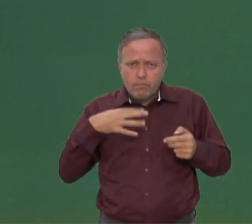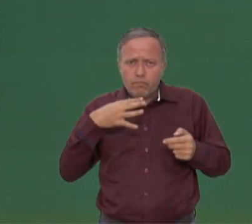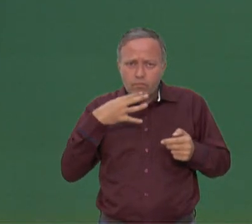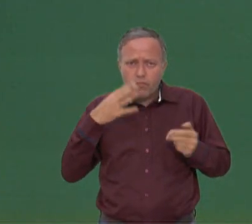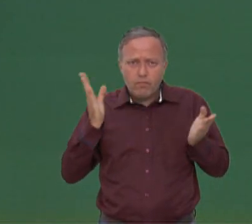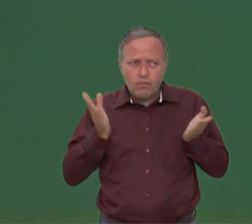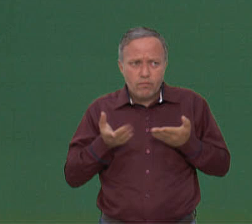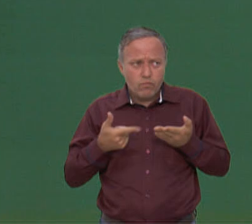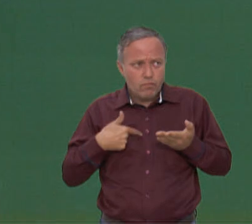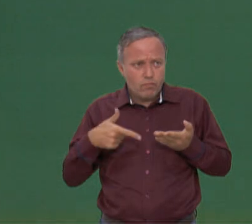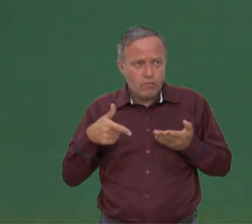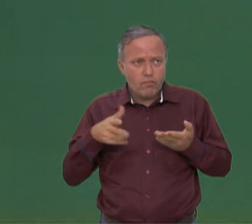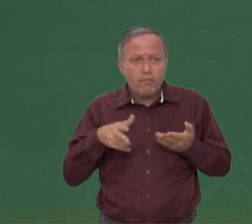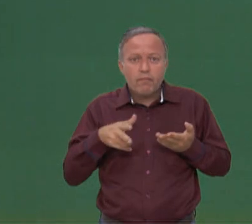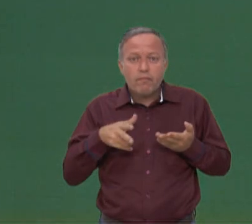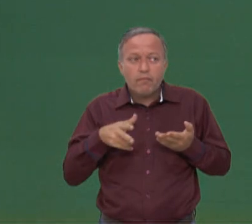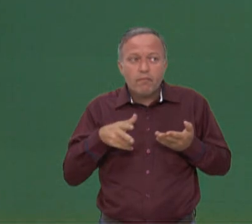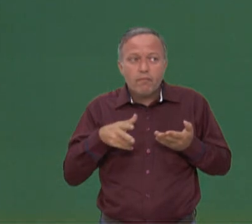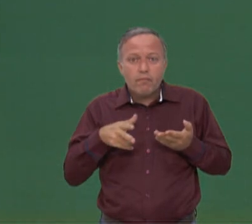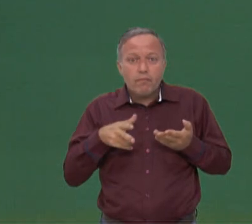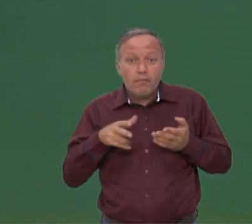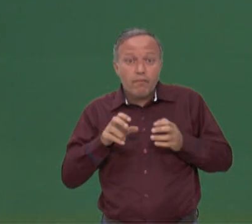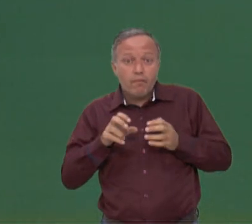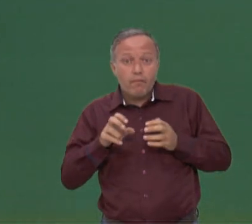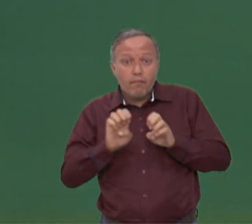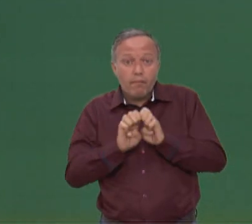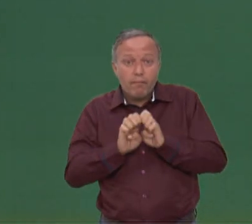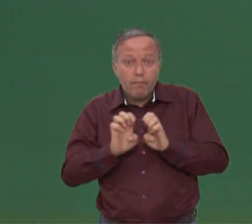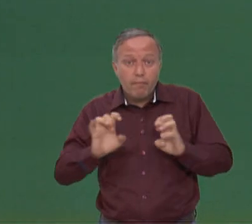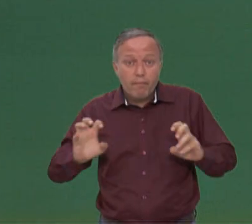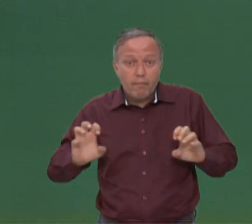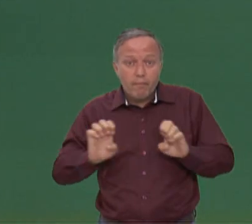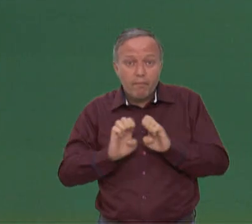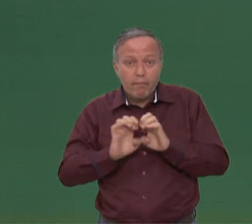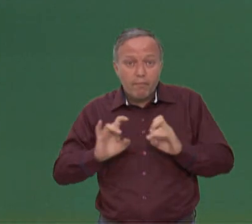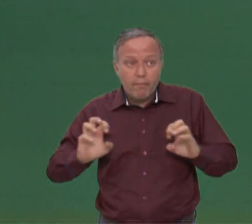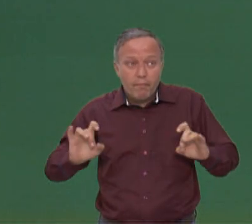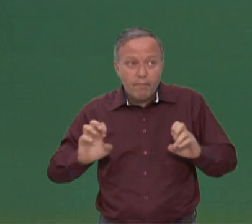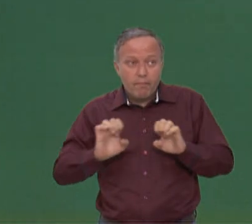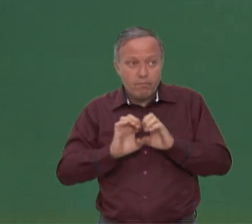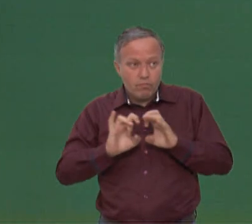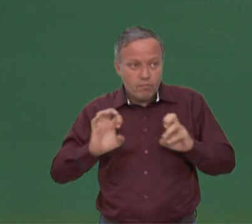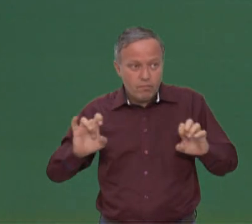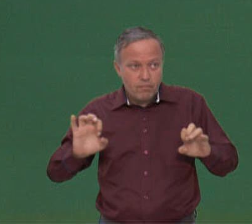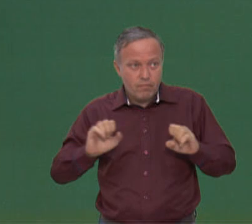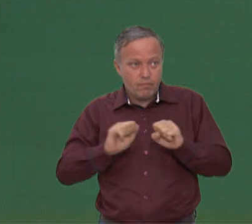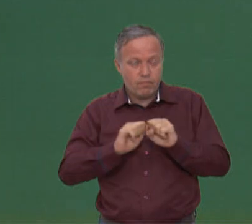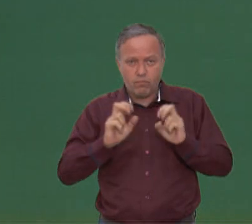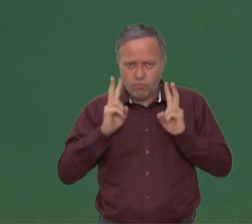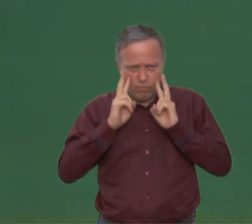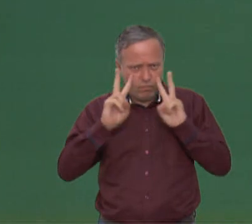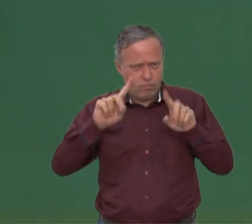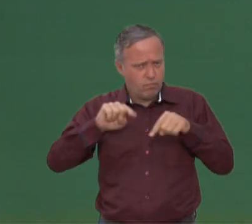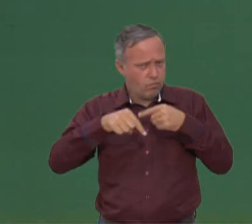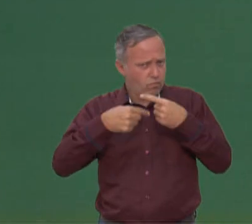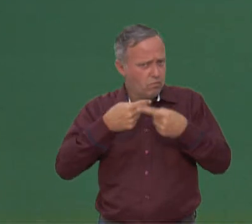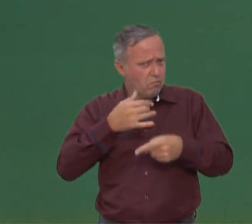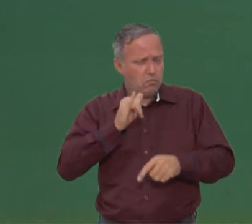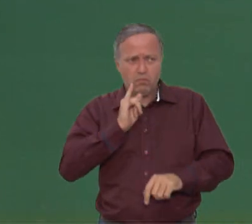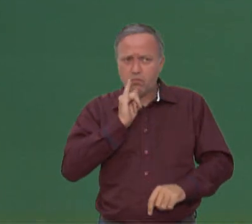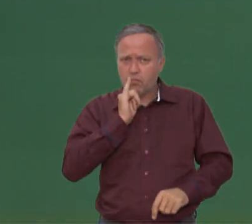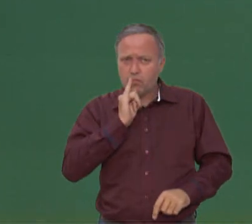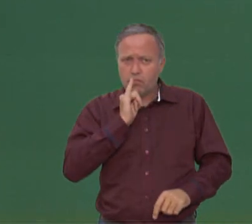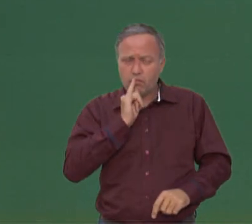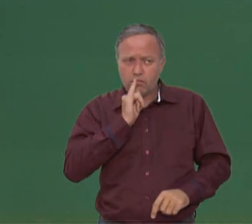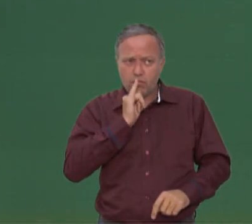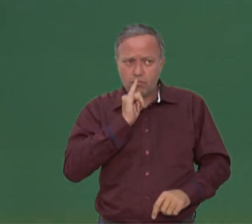estar conduzindo ali o conceito de energia térmica. Temos aqui de uma maneira generalizada mais outros exemplos